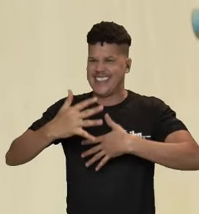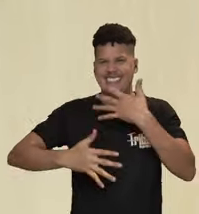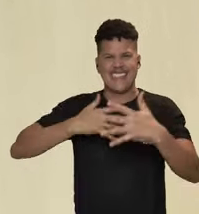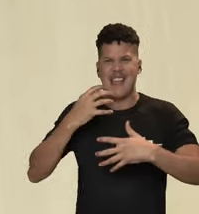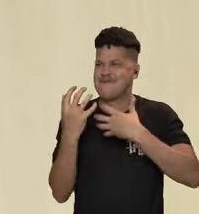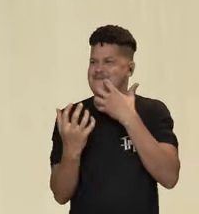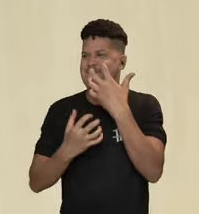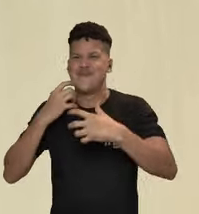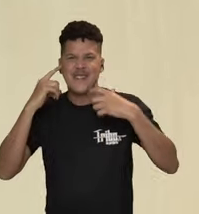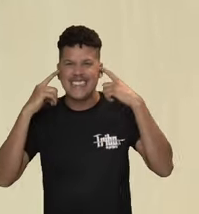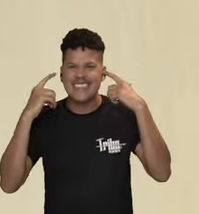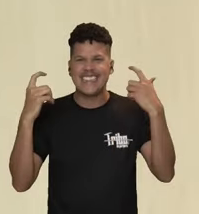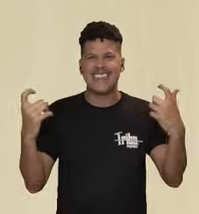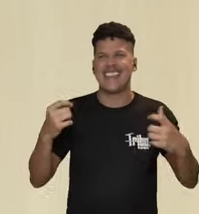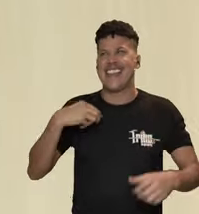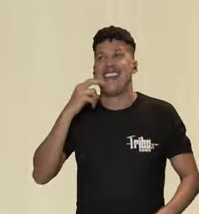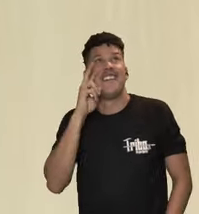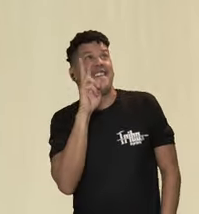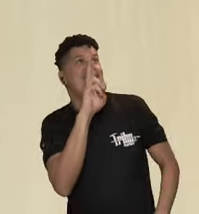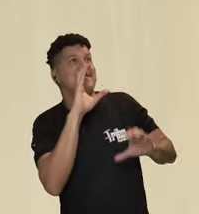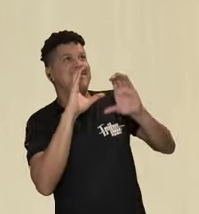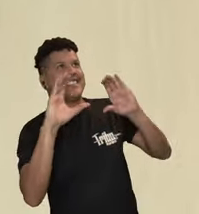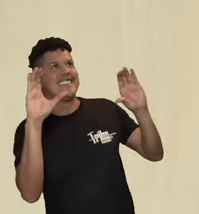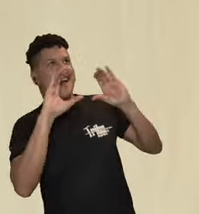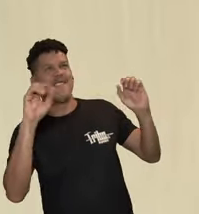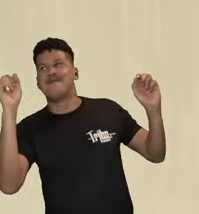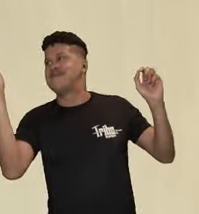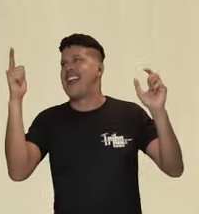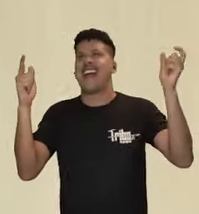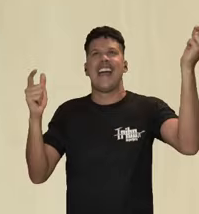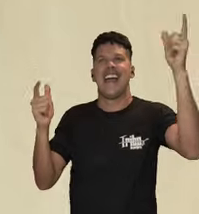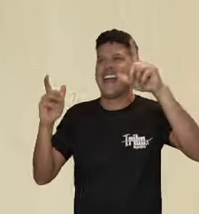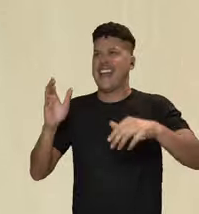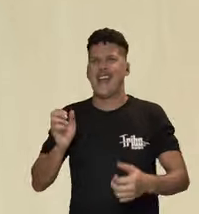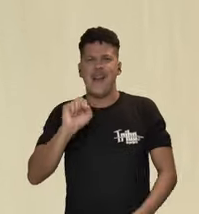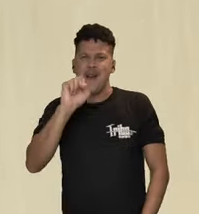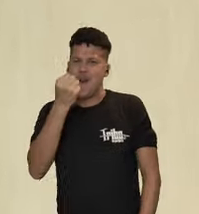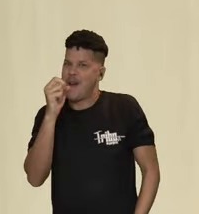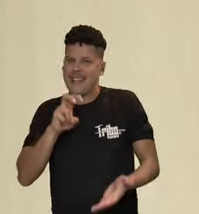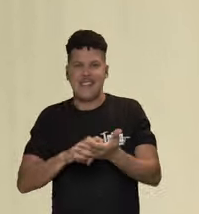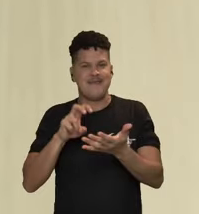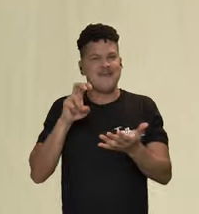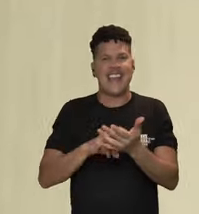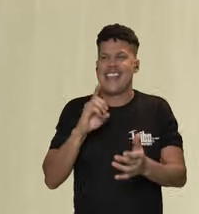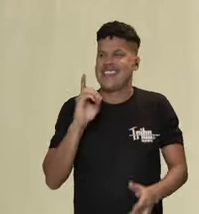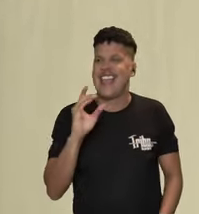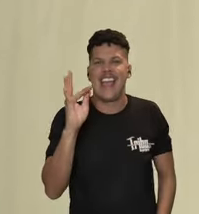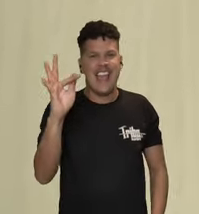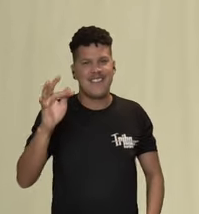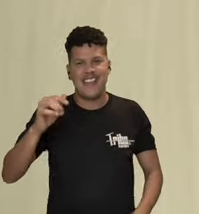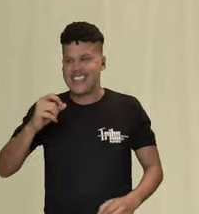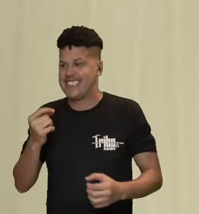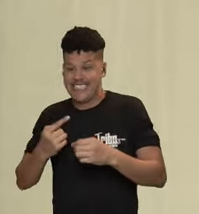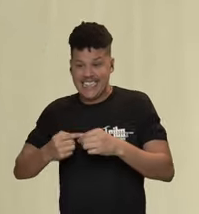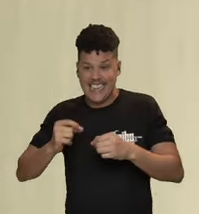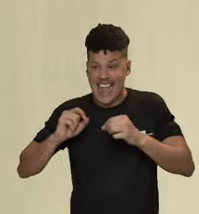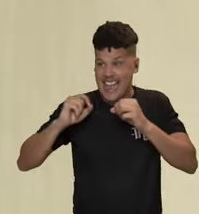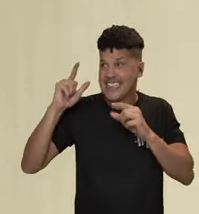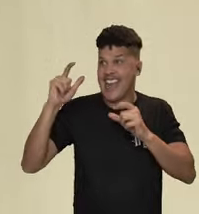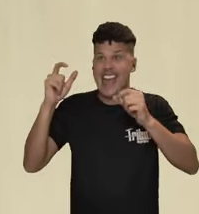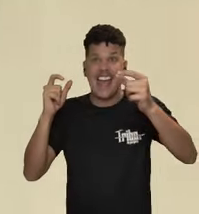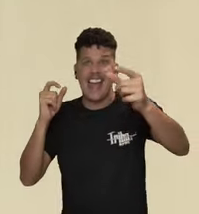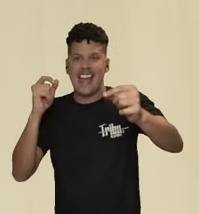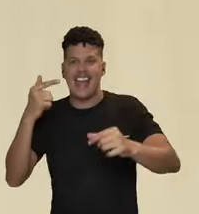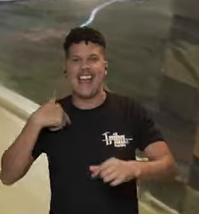ligado, olho pro céu e o sol já brilhou. São 8 horas da manhã no DF, a cidade acorda e os